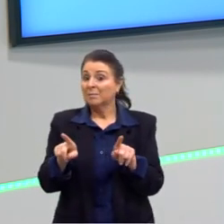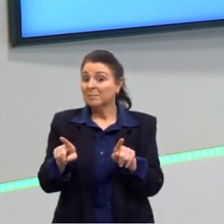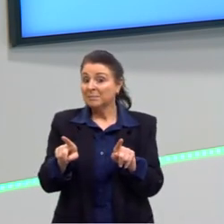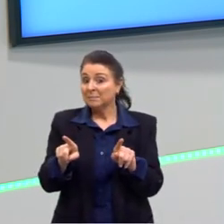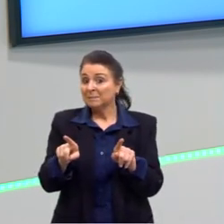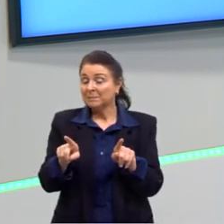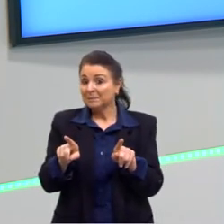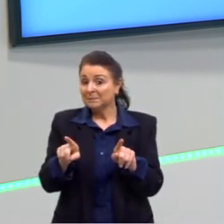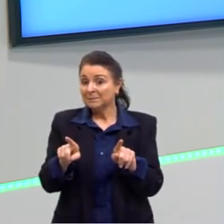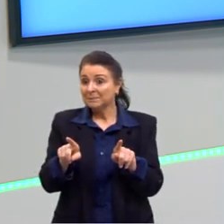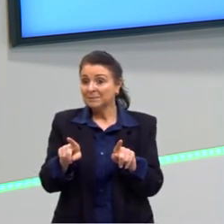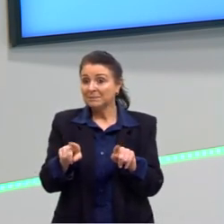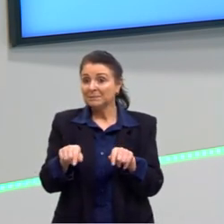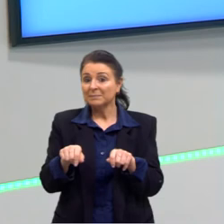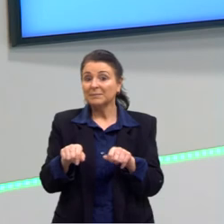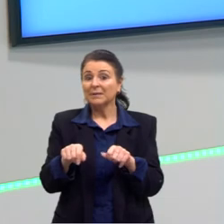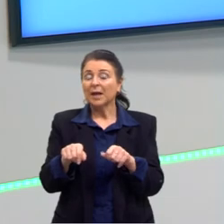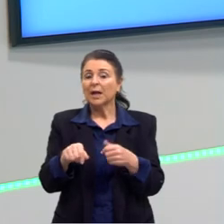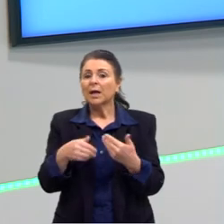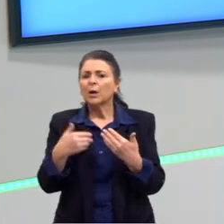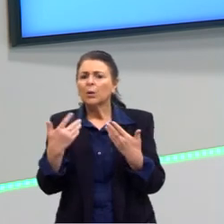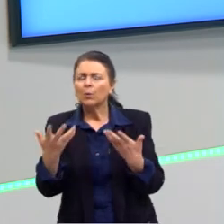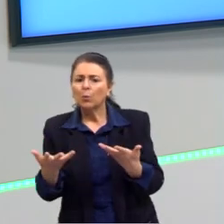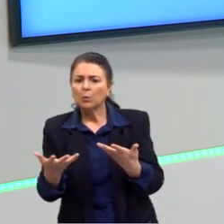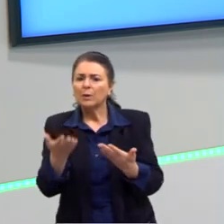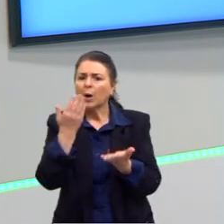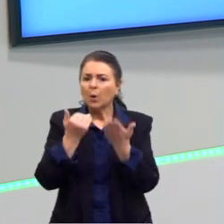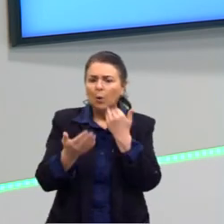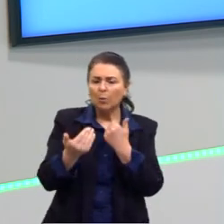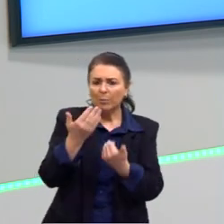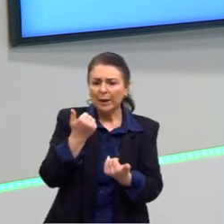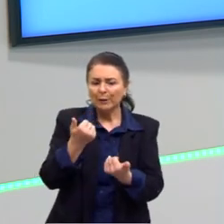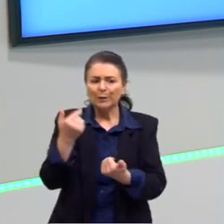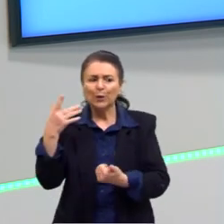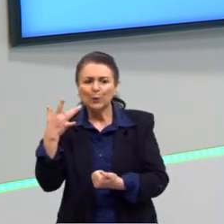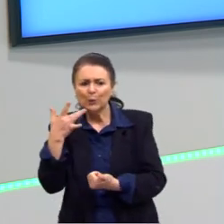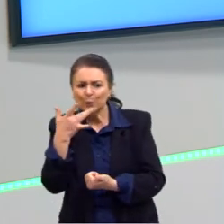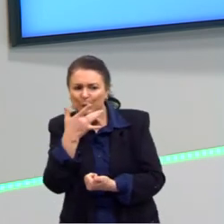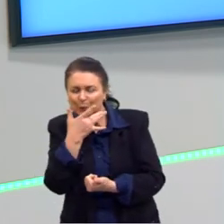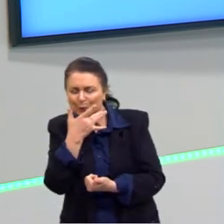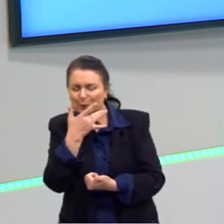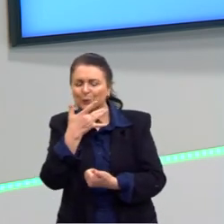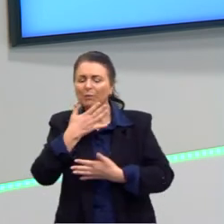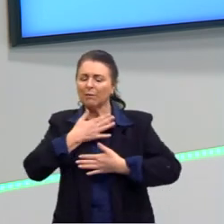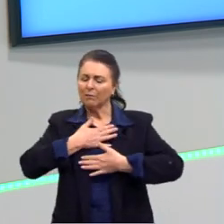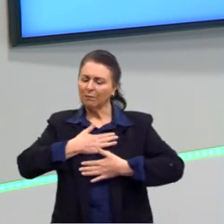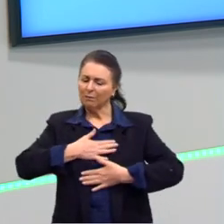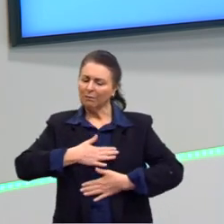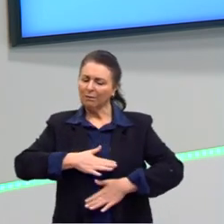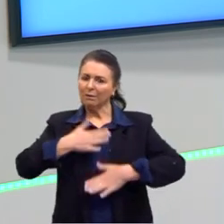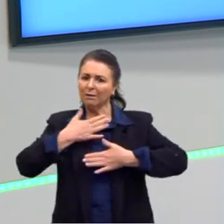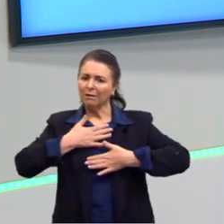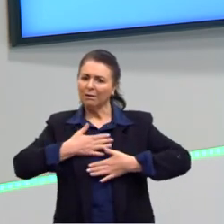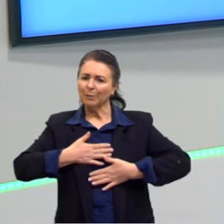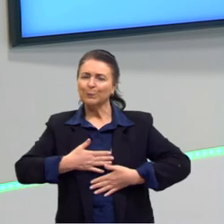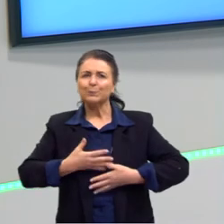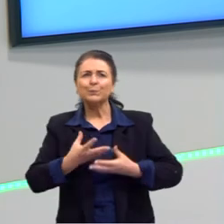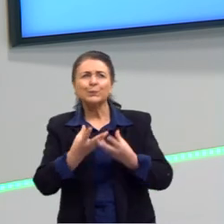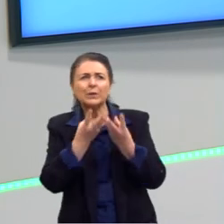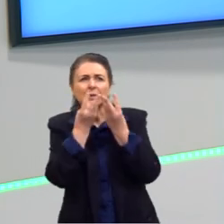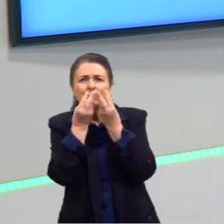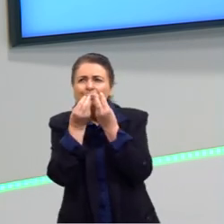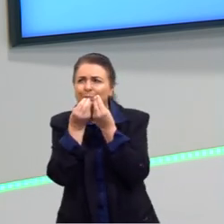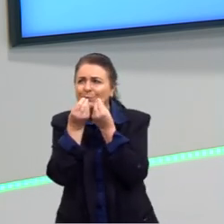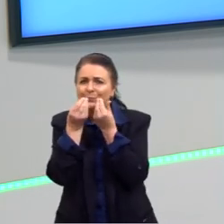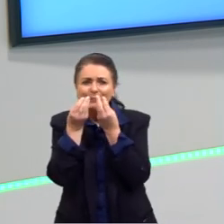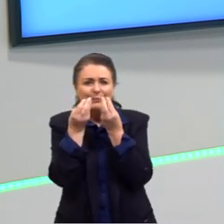saboreando mas quando tu tá comendo uma comida gostosa tu geralmente tu saboreia tu sente o